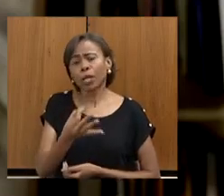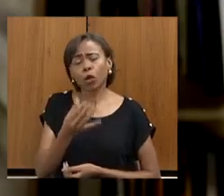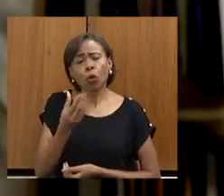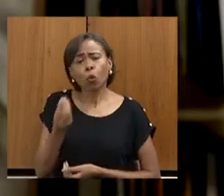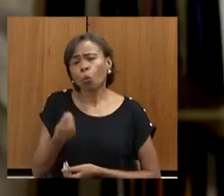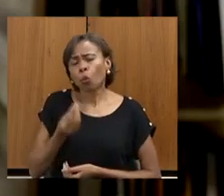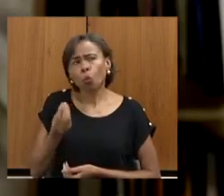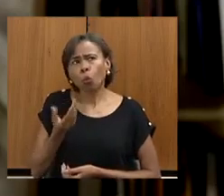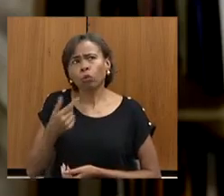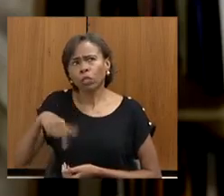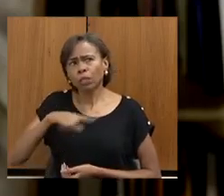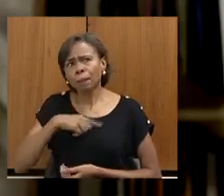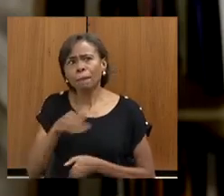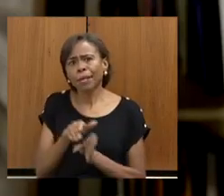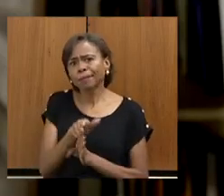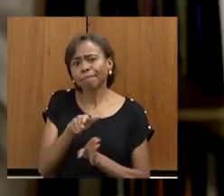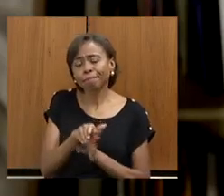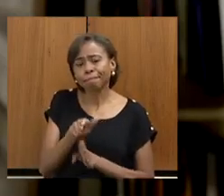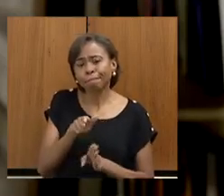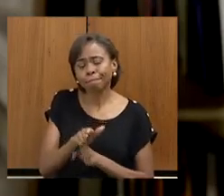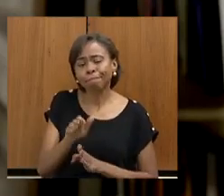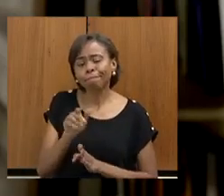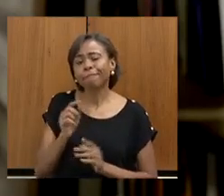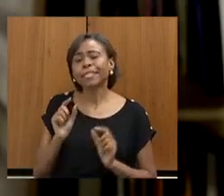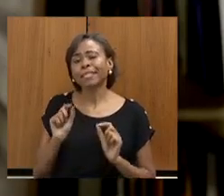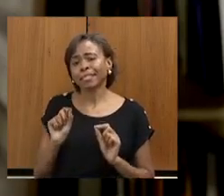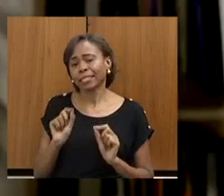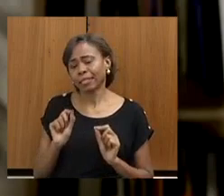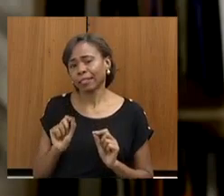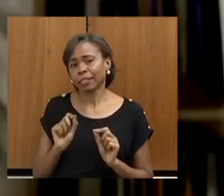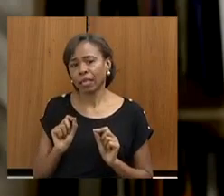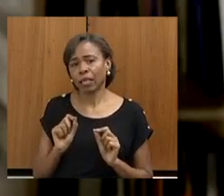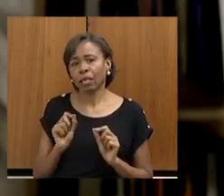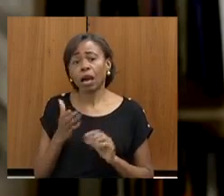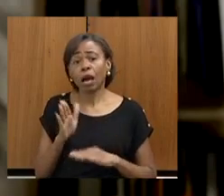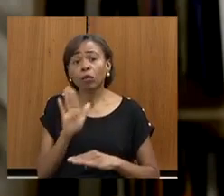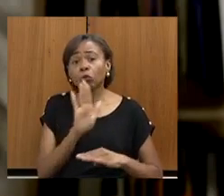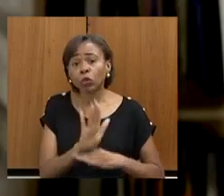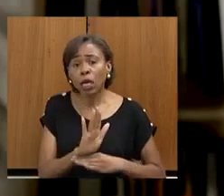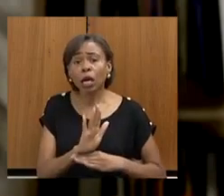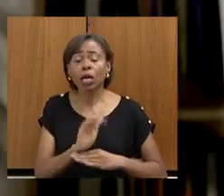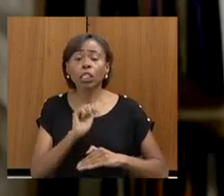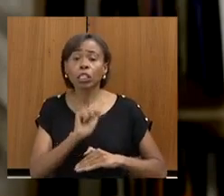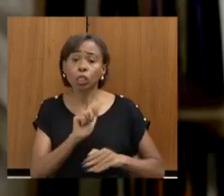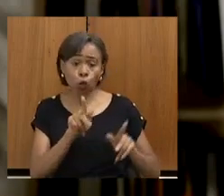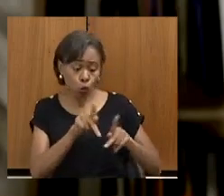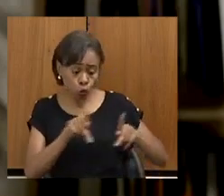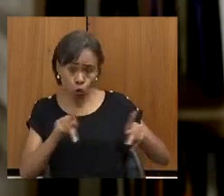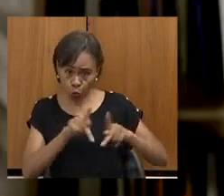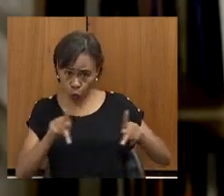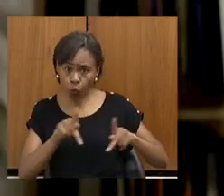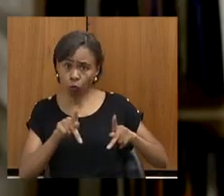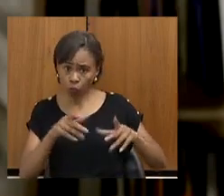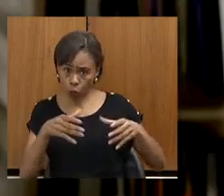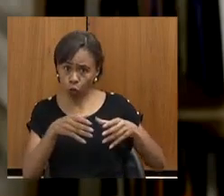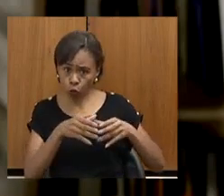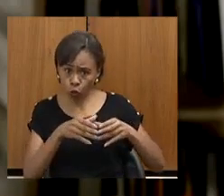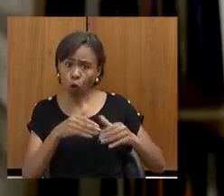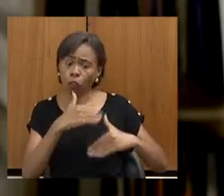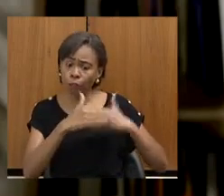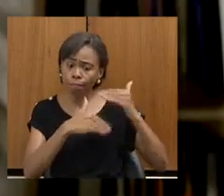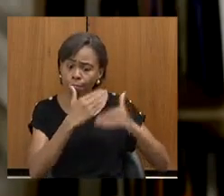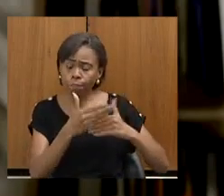encaminhamento no sentido de viabilizar que a formação dos professores, dos